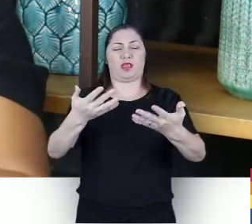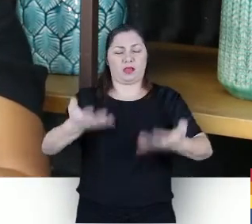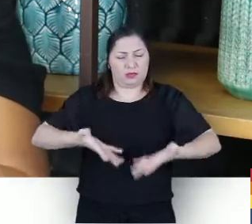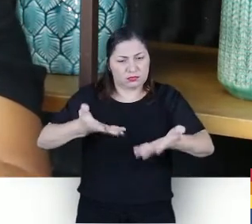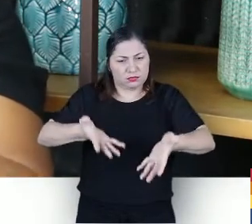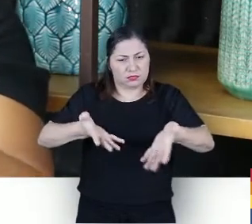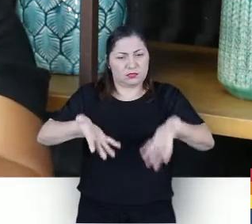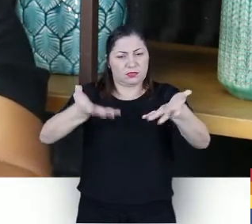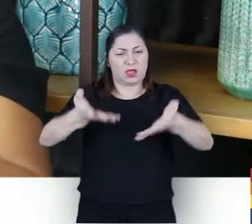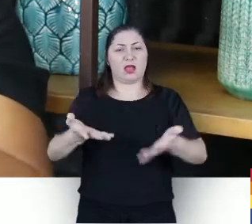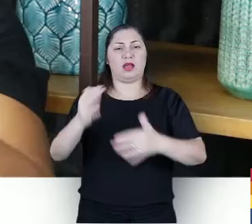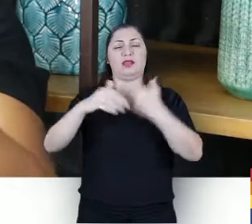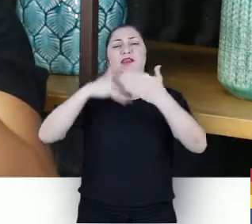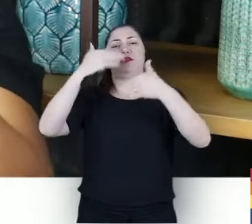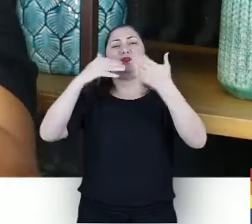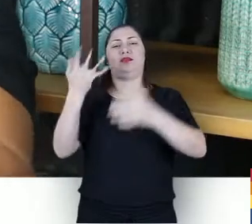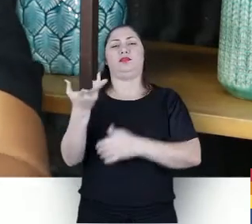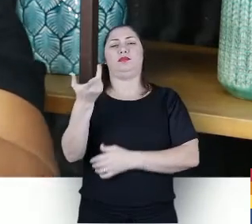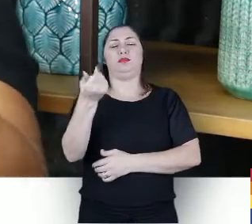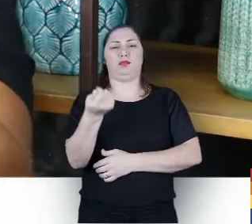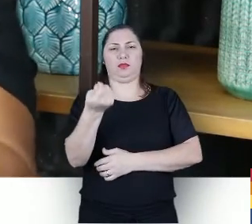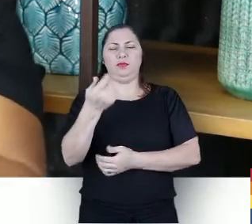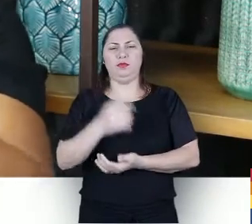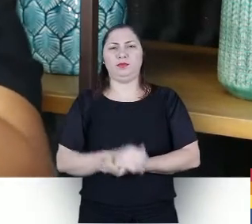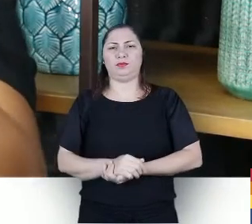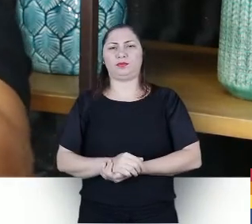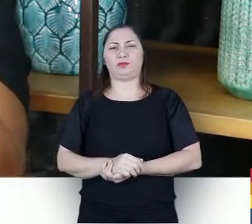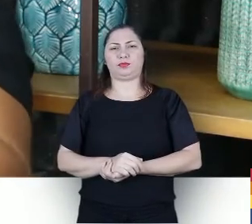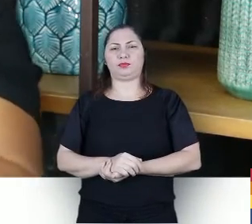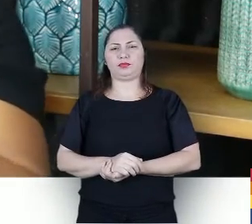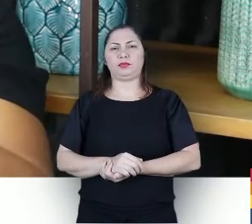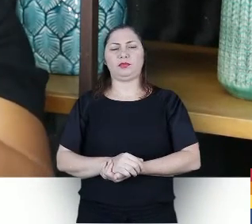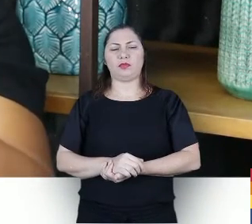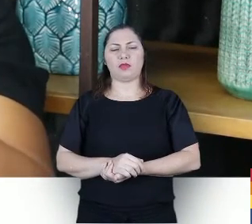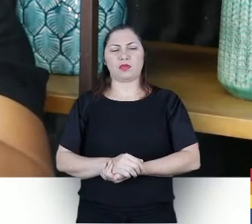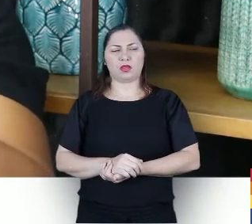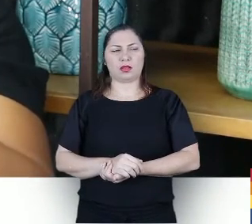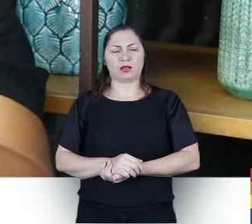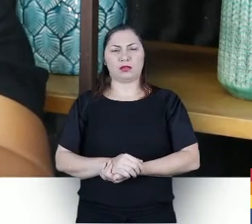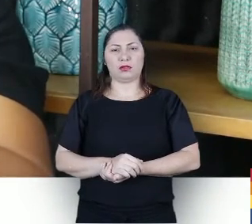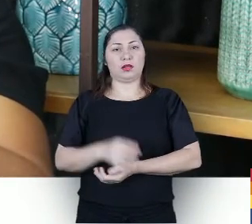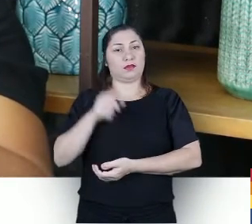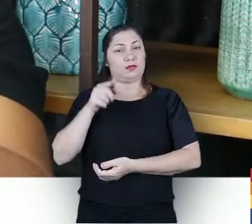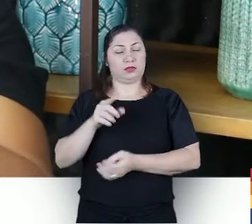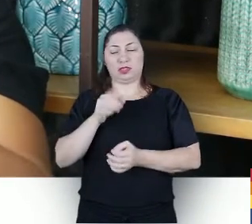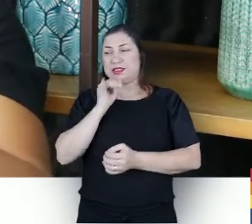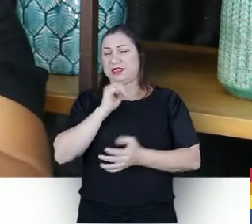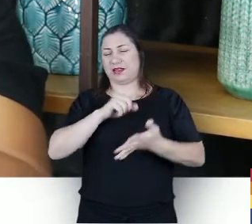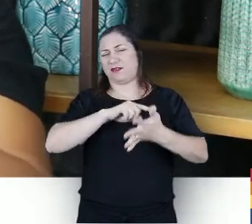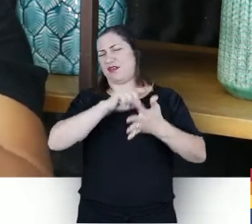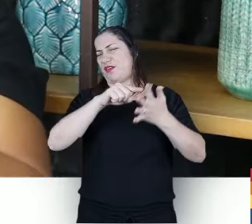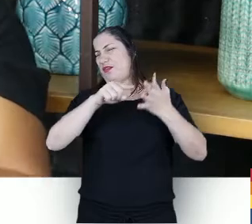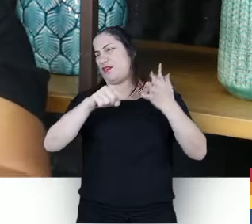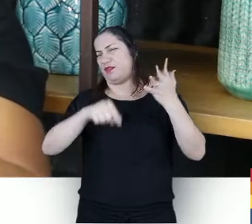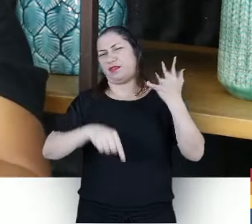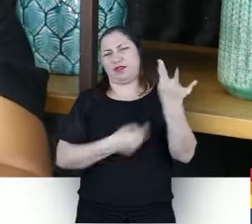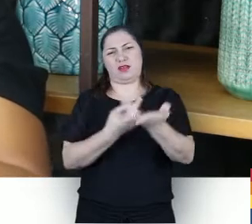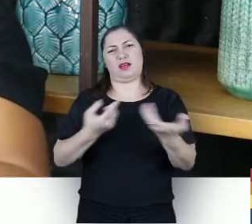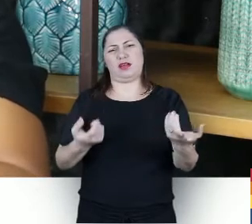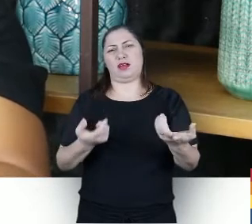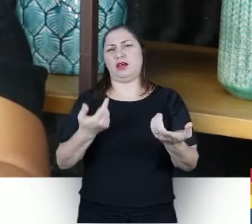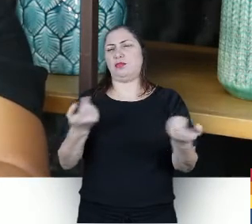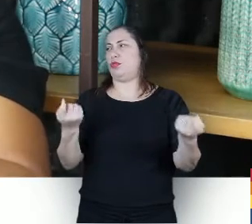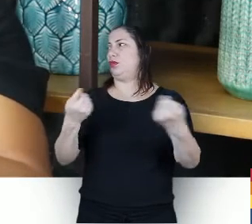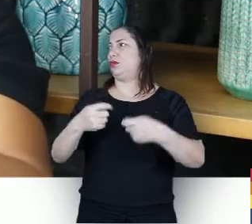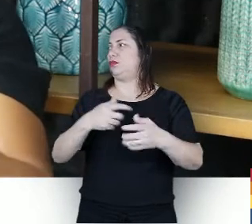éticos de respeito à diferença, e esse movimento, né, esse caminhar, ele proporciona aí que o aluno desenvolva essas